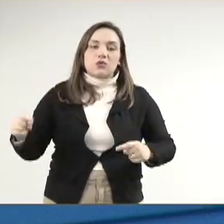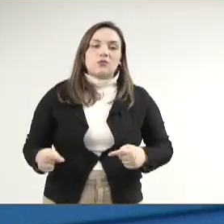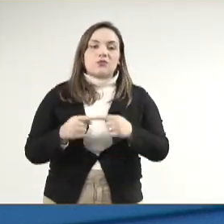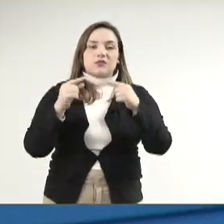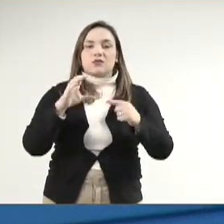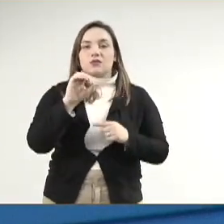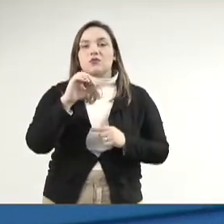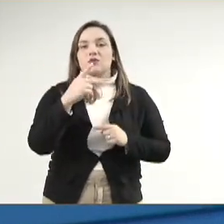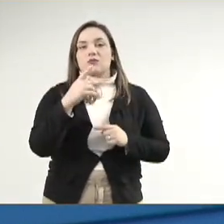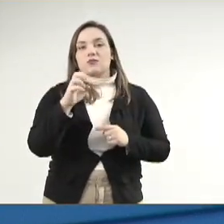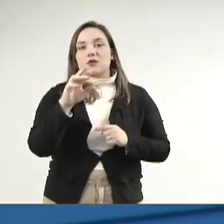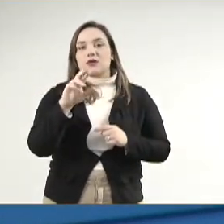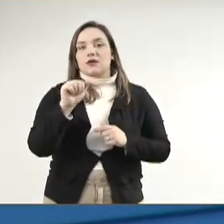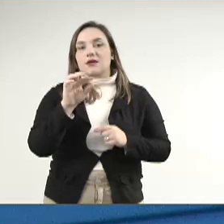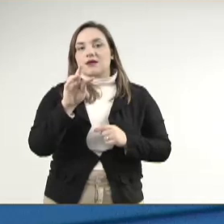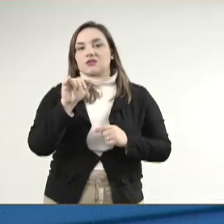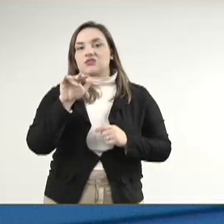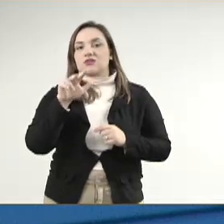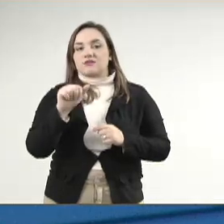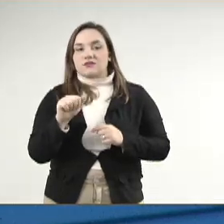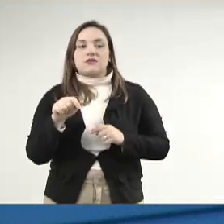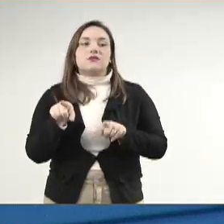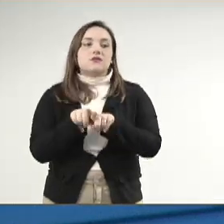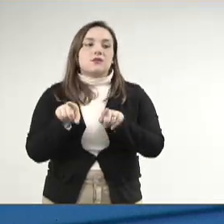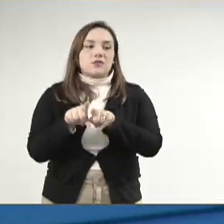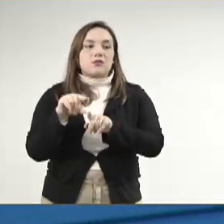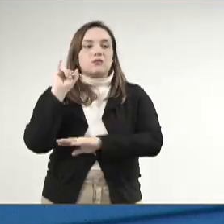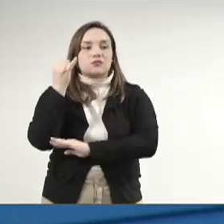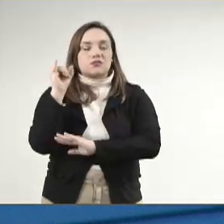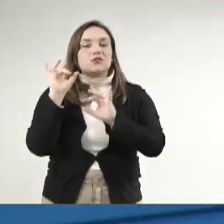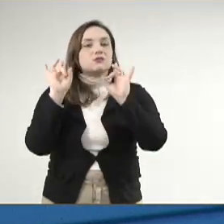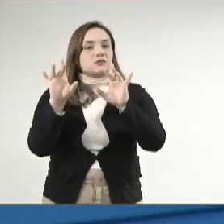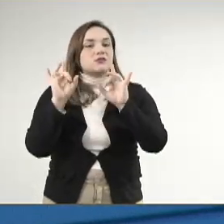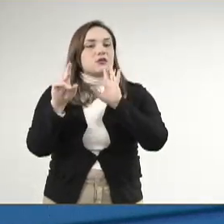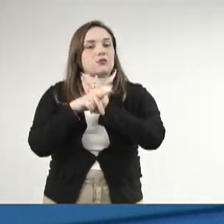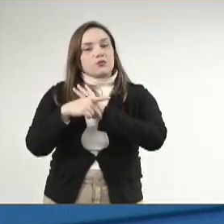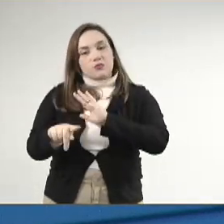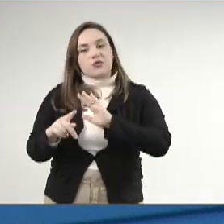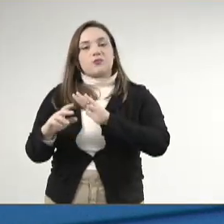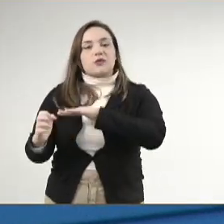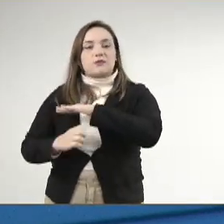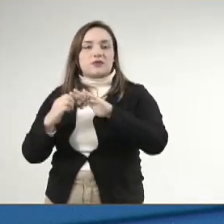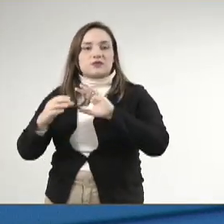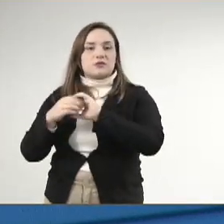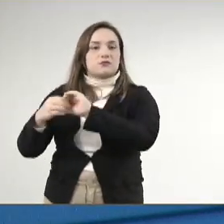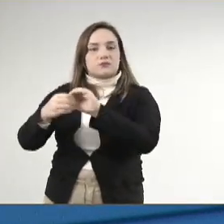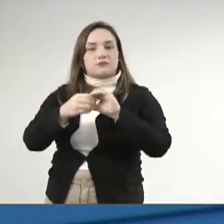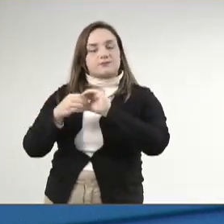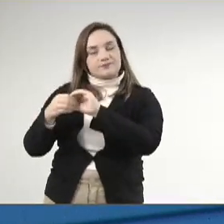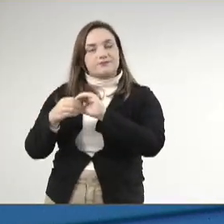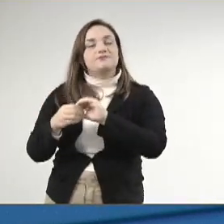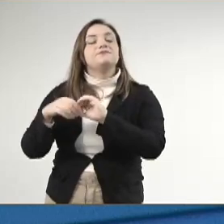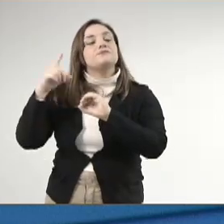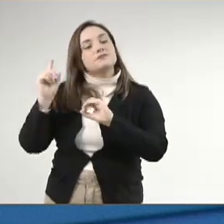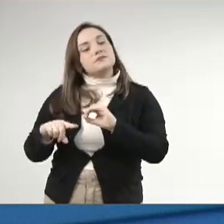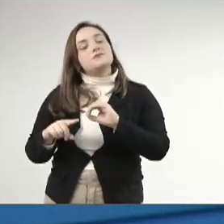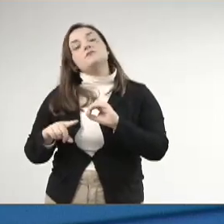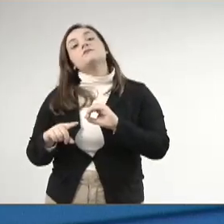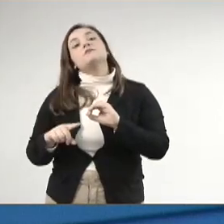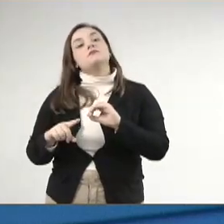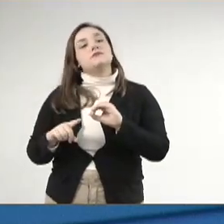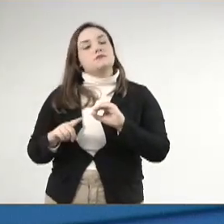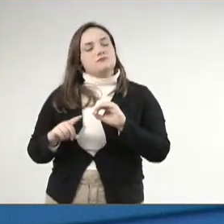cooperativo e a criação de um regime específico de tributação para as cooperativas, viabilizando a sua atuação